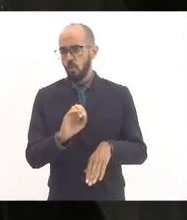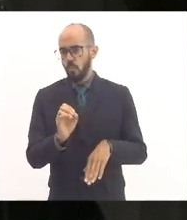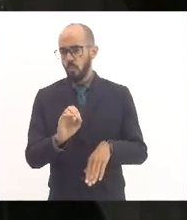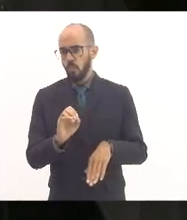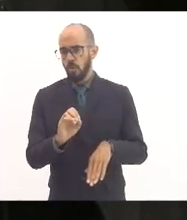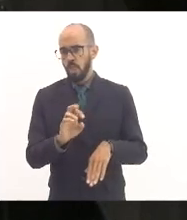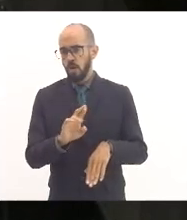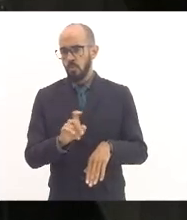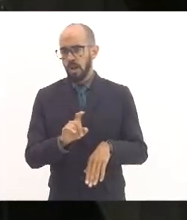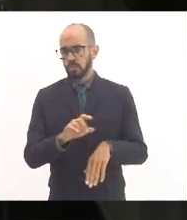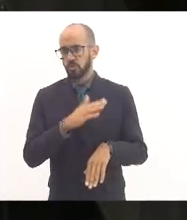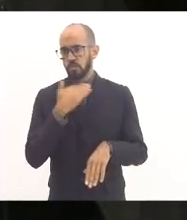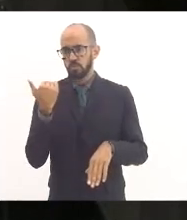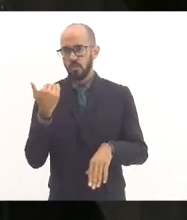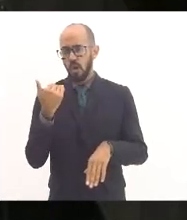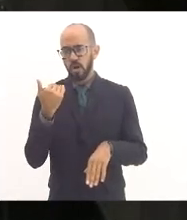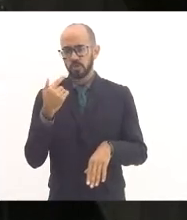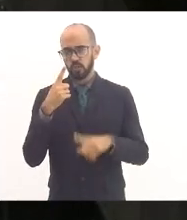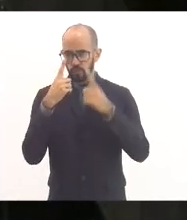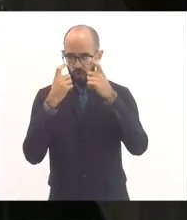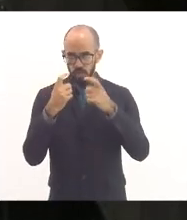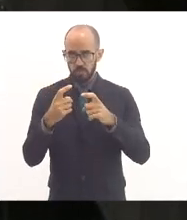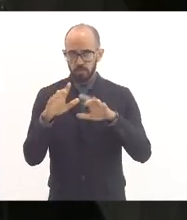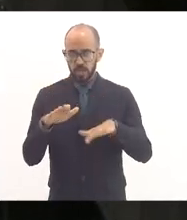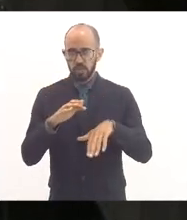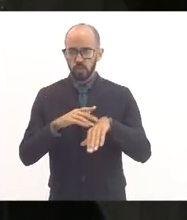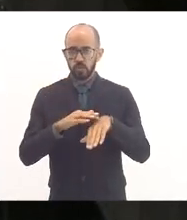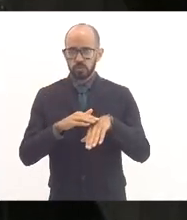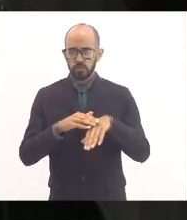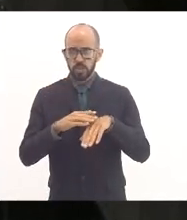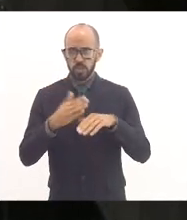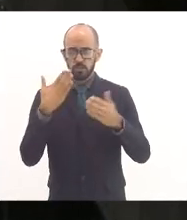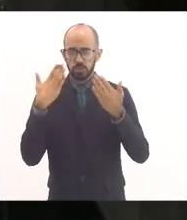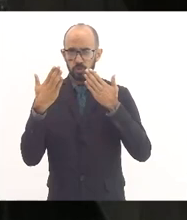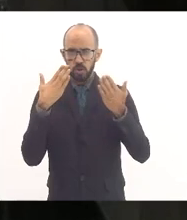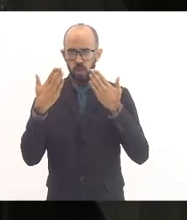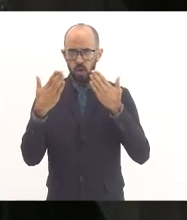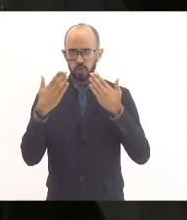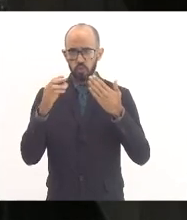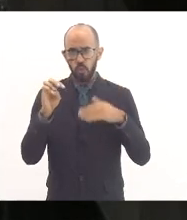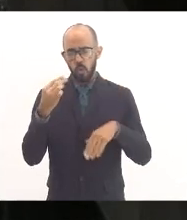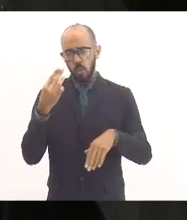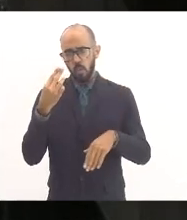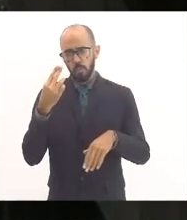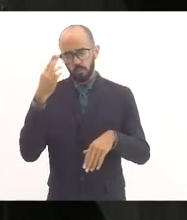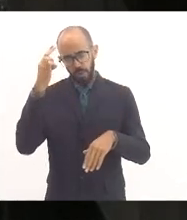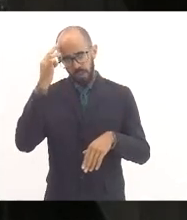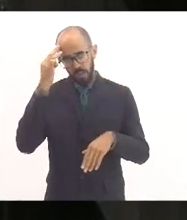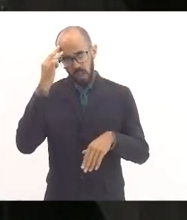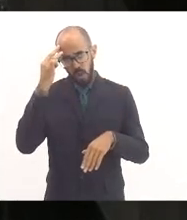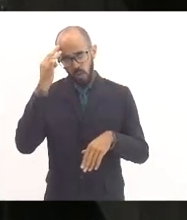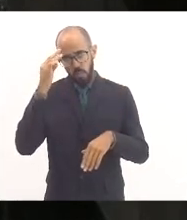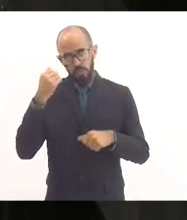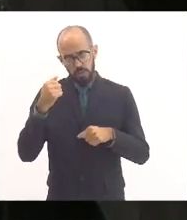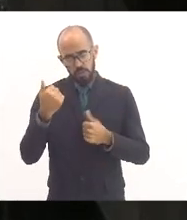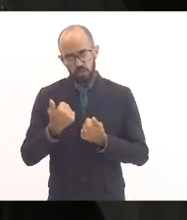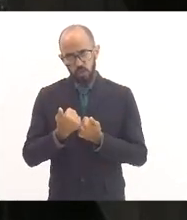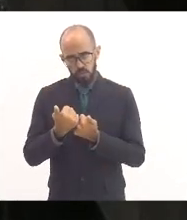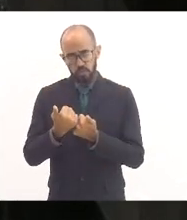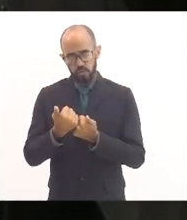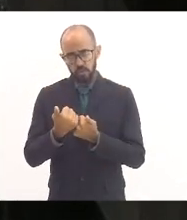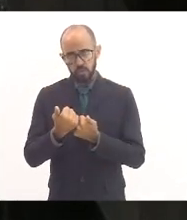a morte violenta mas adoecimento psíquico o adoecimento mental então é necessário o auxílio